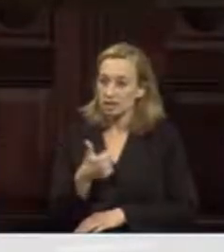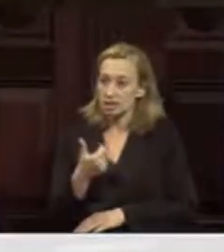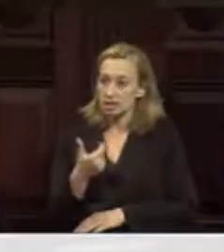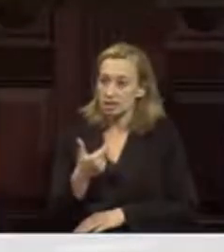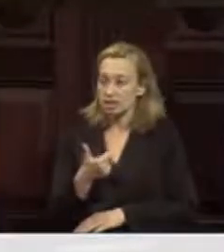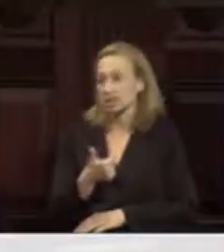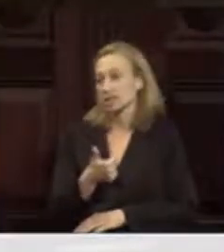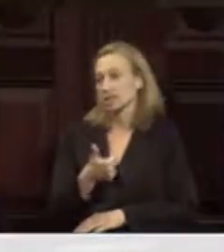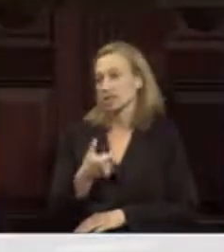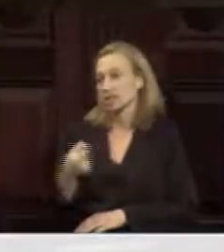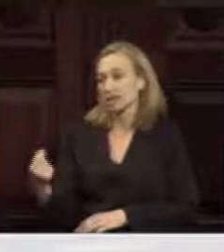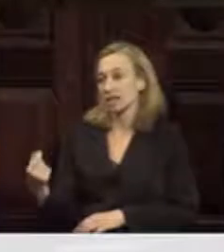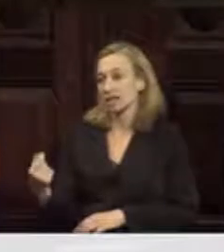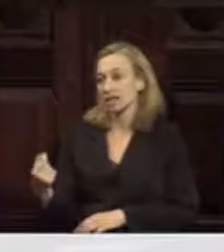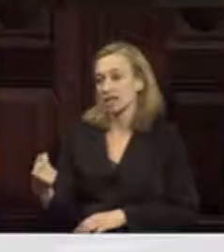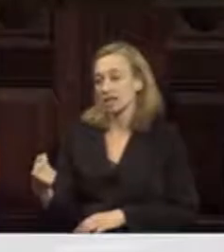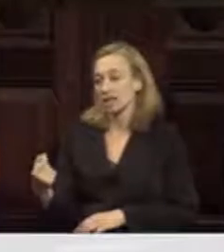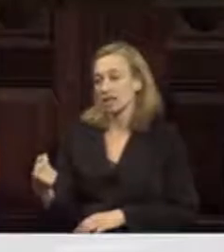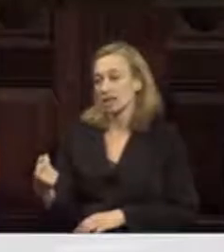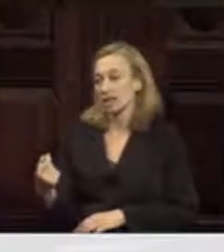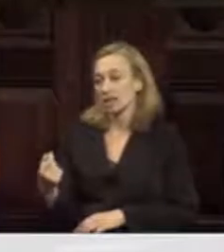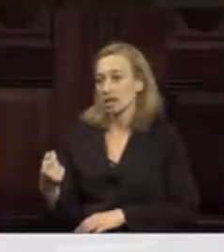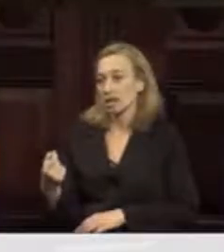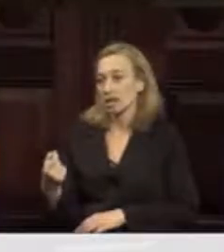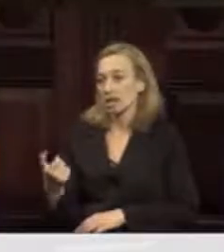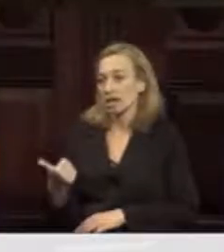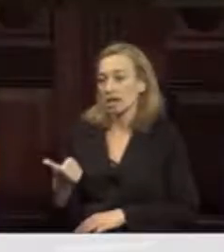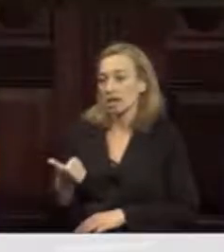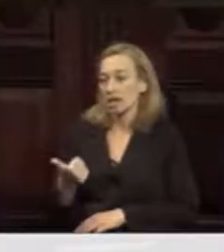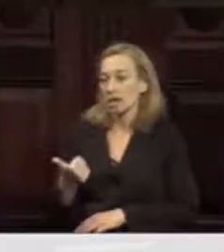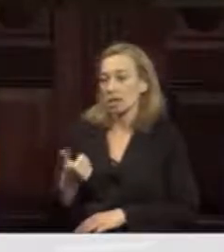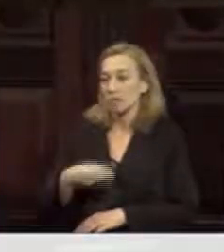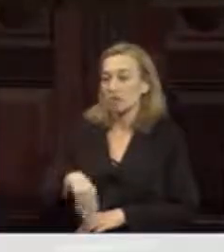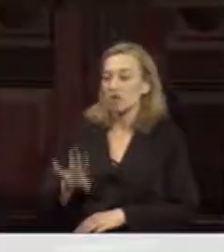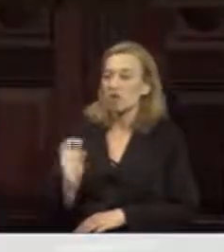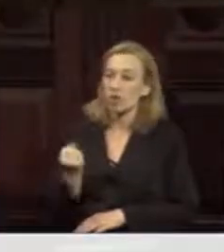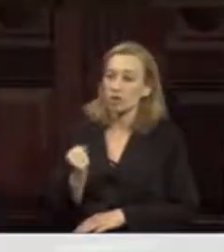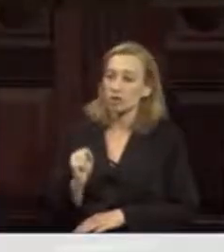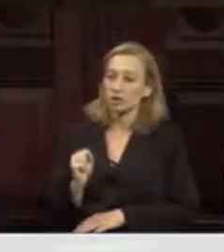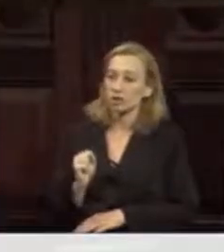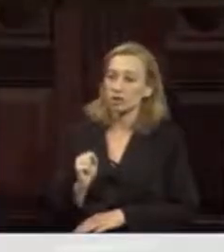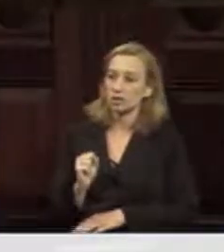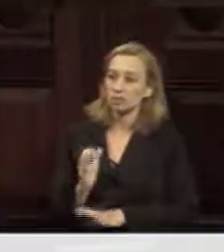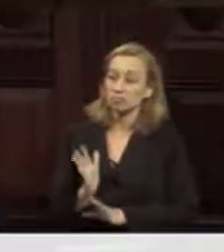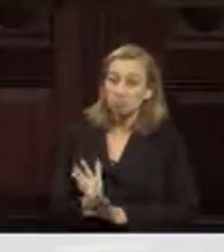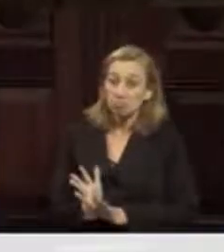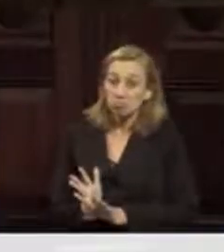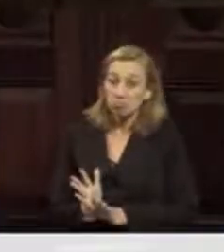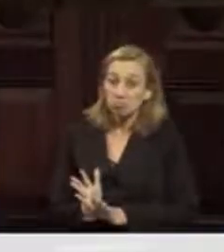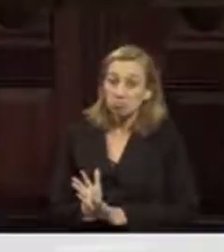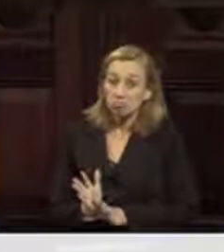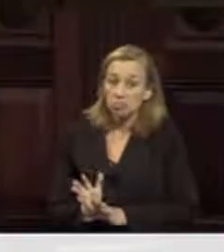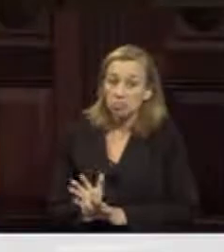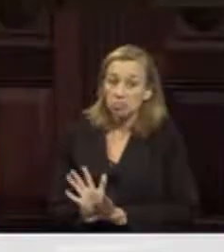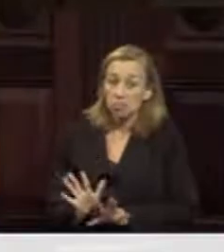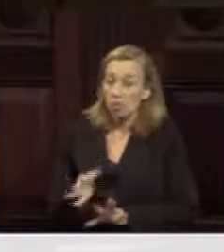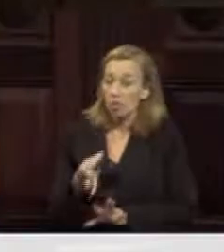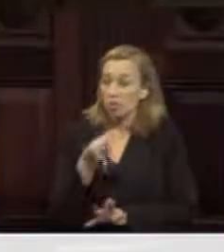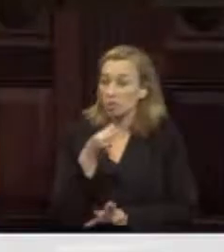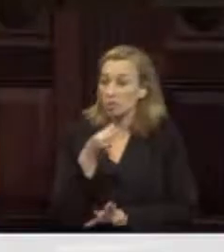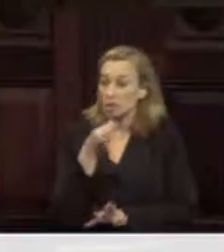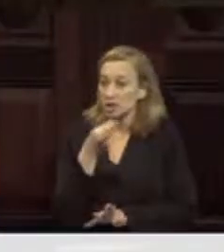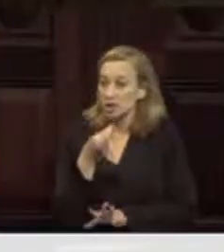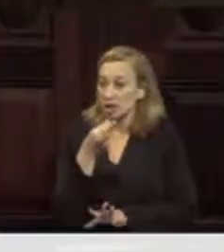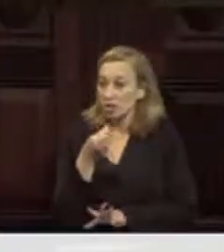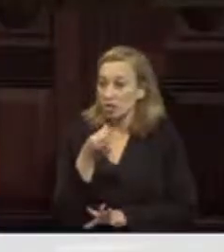Janeiro foi a bagatela de 1 bilhão. 1 bilhão esse que não vai enfrentar as despesas